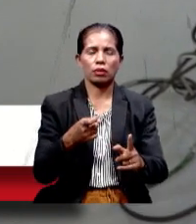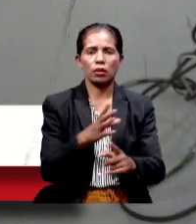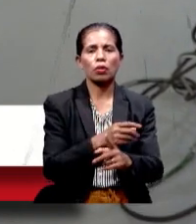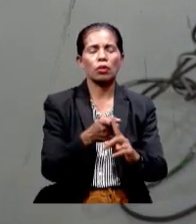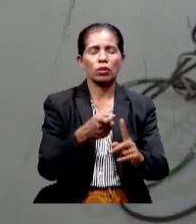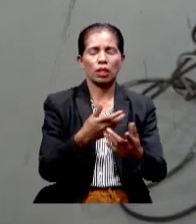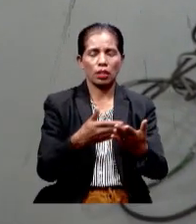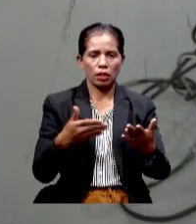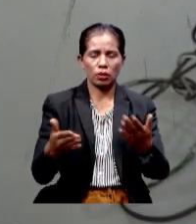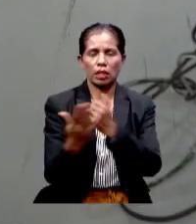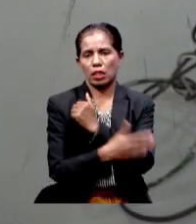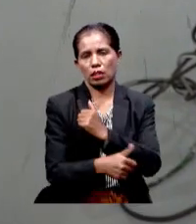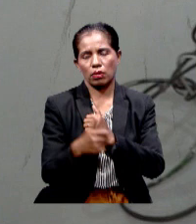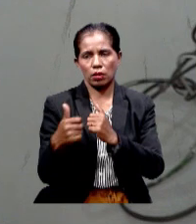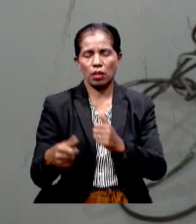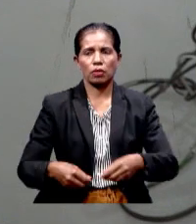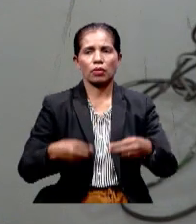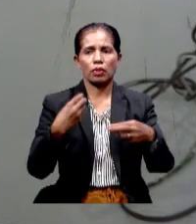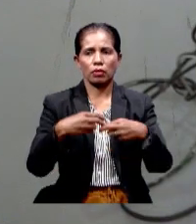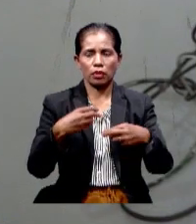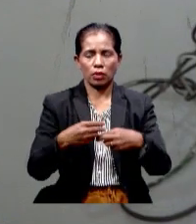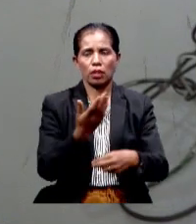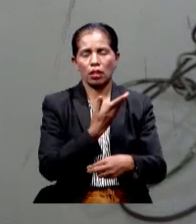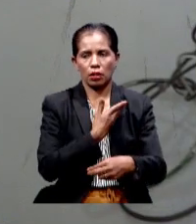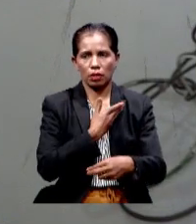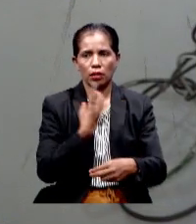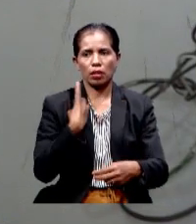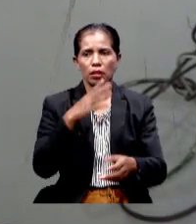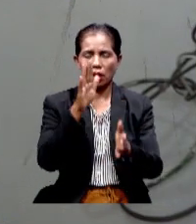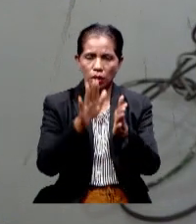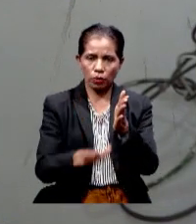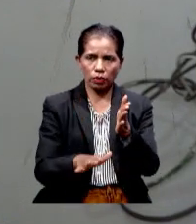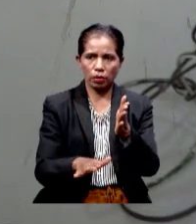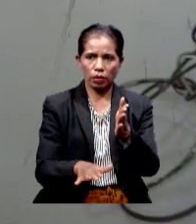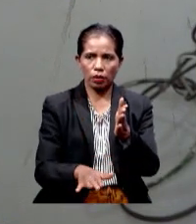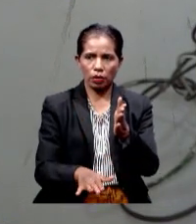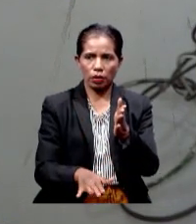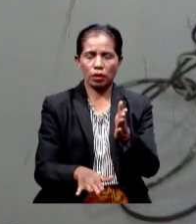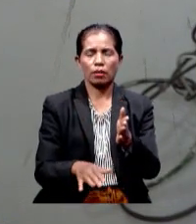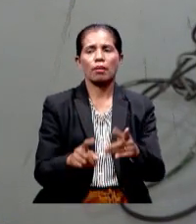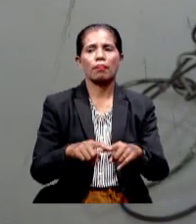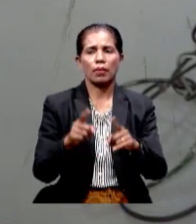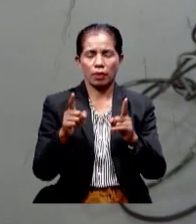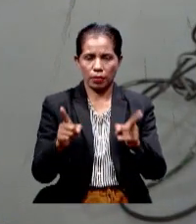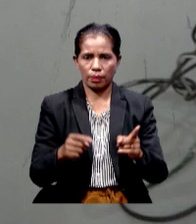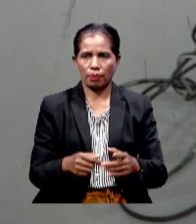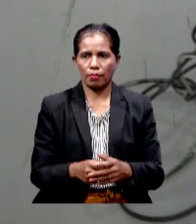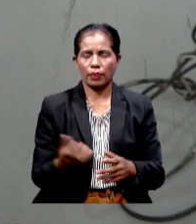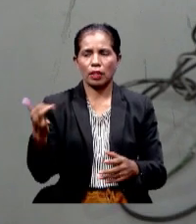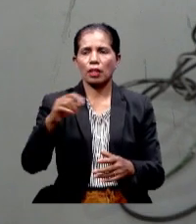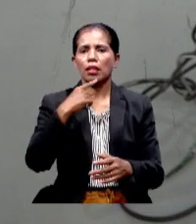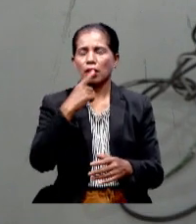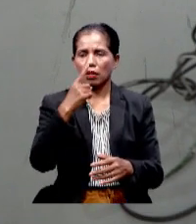nem implica nínia custo né ou de sana fati mais que ita hatuntia nínia nínia taxa não é mas be sira de